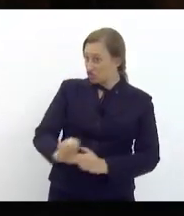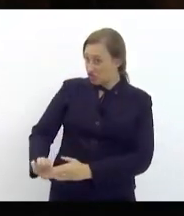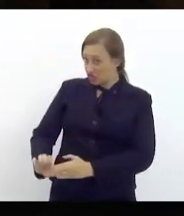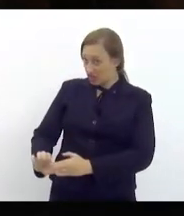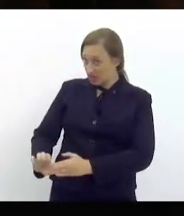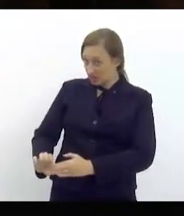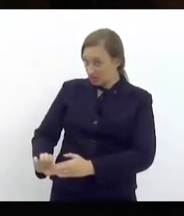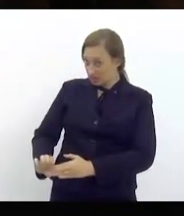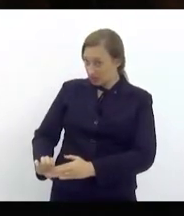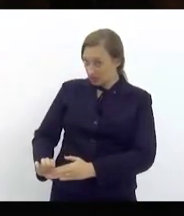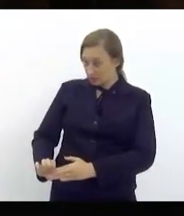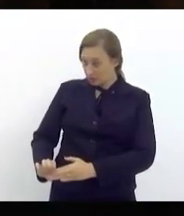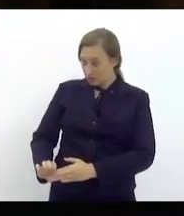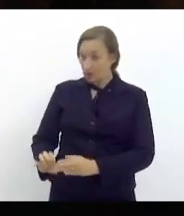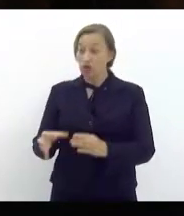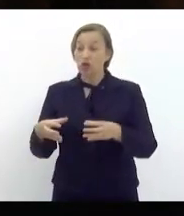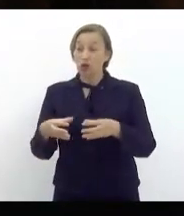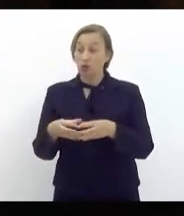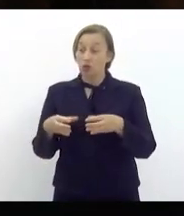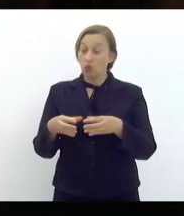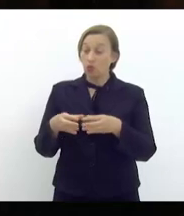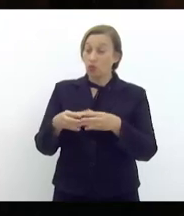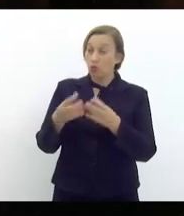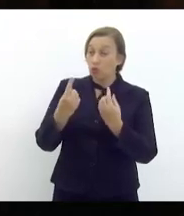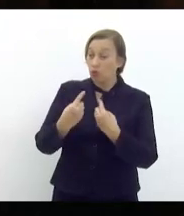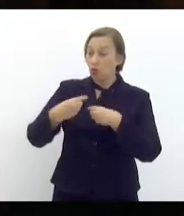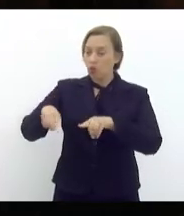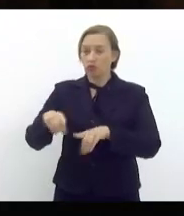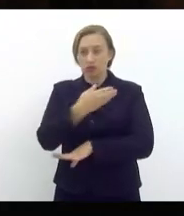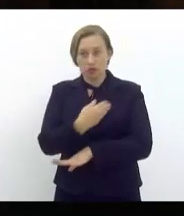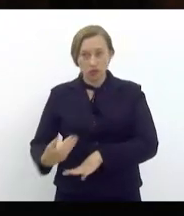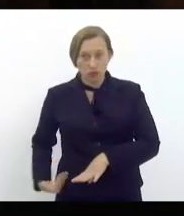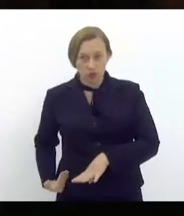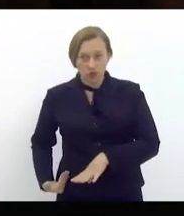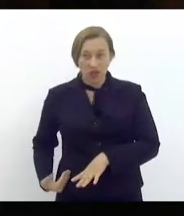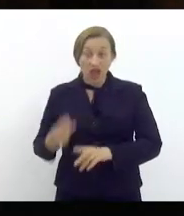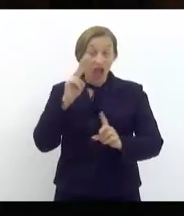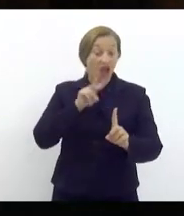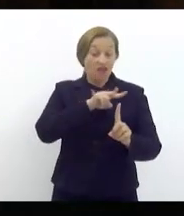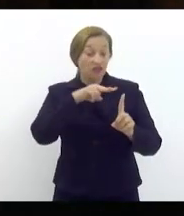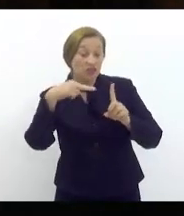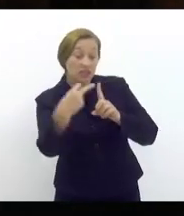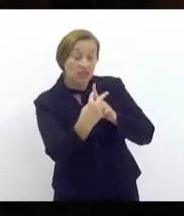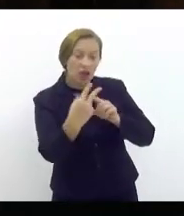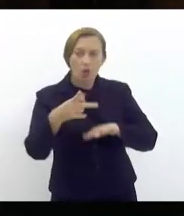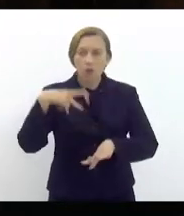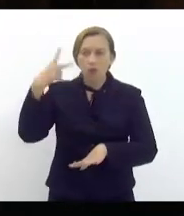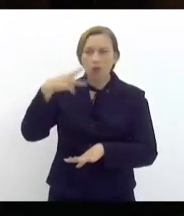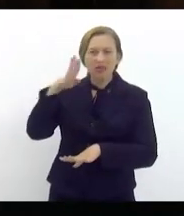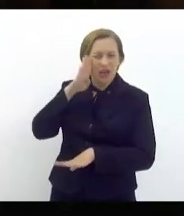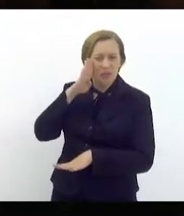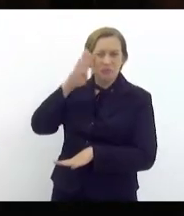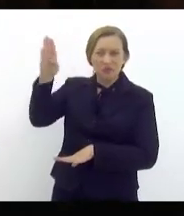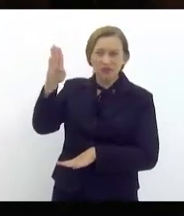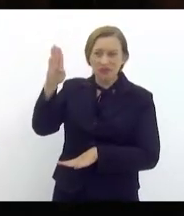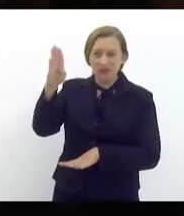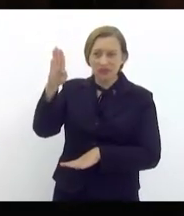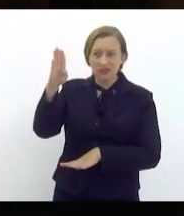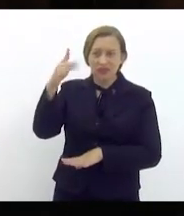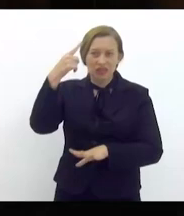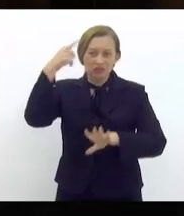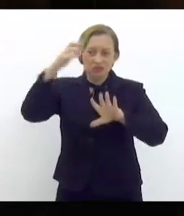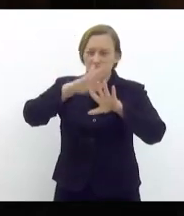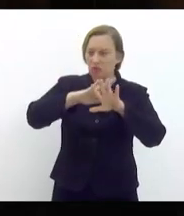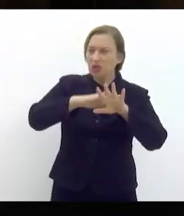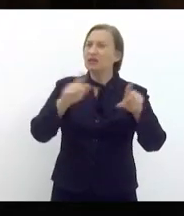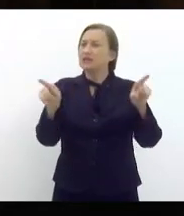cá de oposição ao governo, os embates sobre visões políticas, prioridades e fundo ideológico